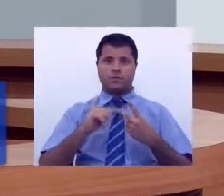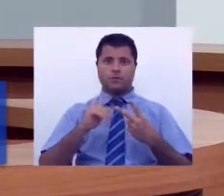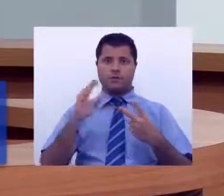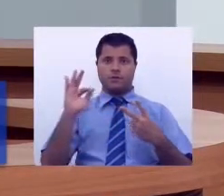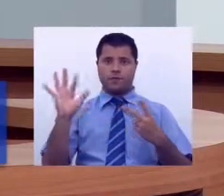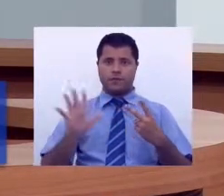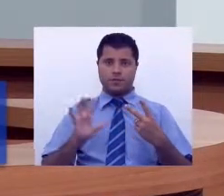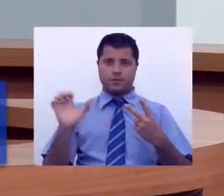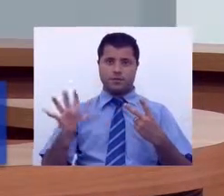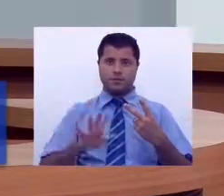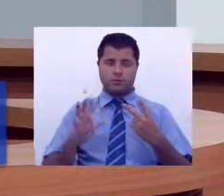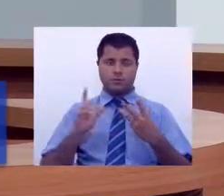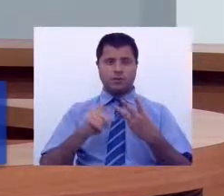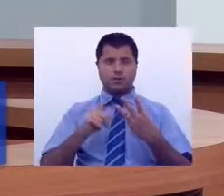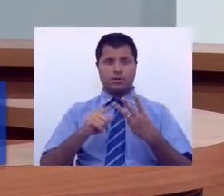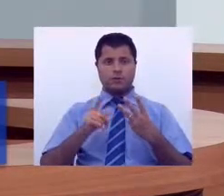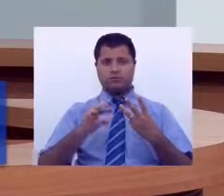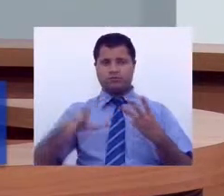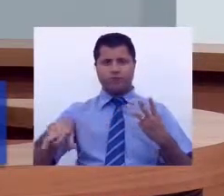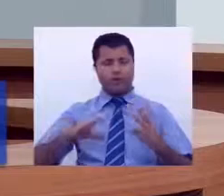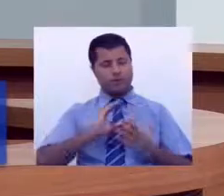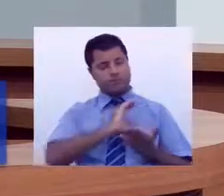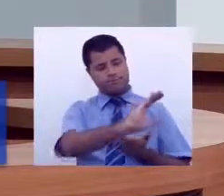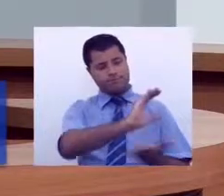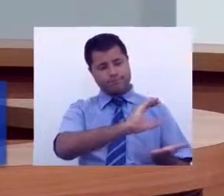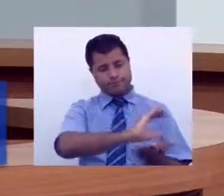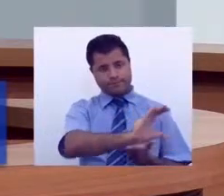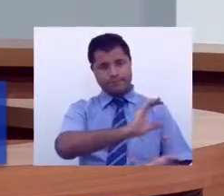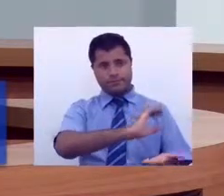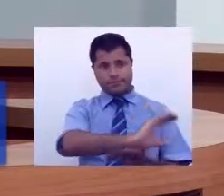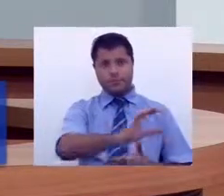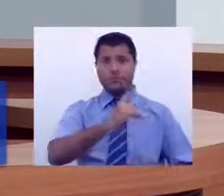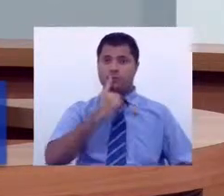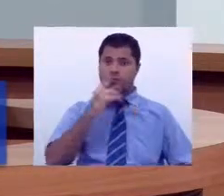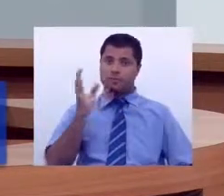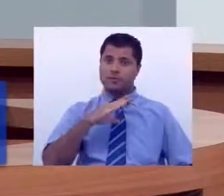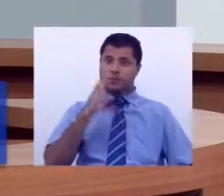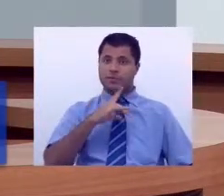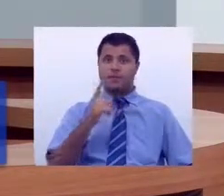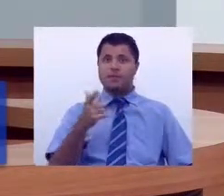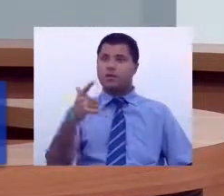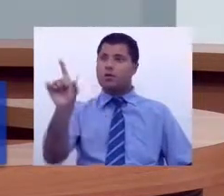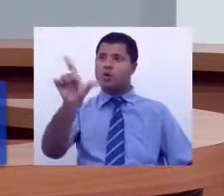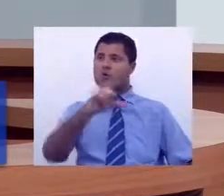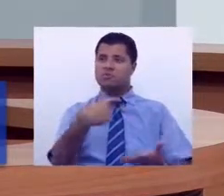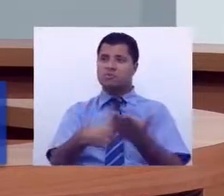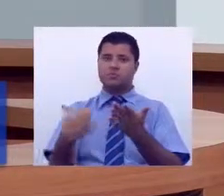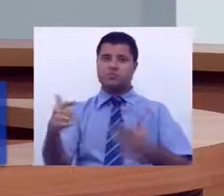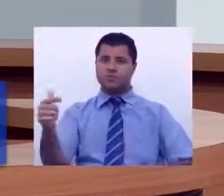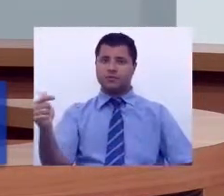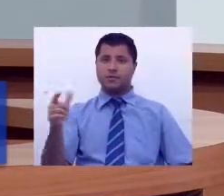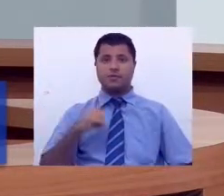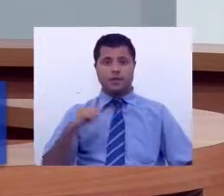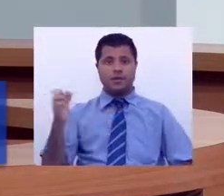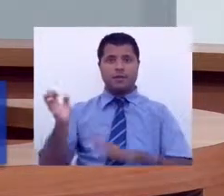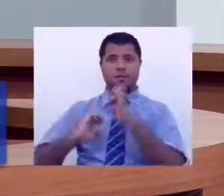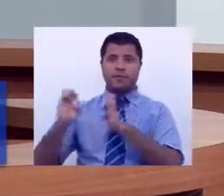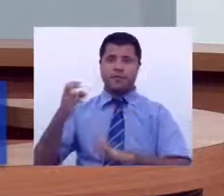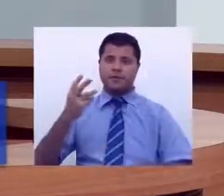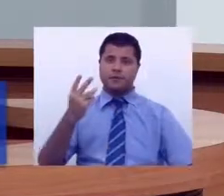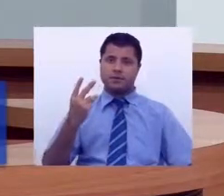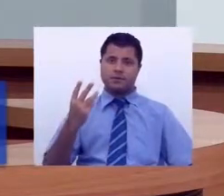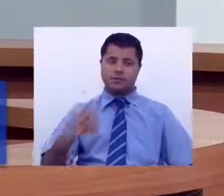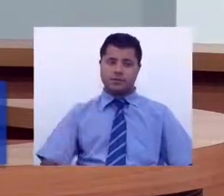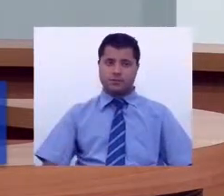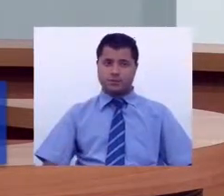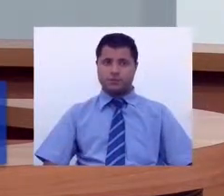Hospital Pimentas também não acerta com ninguém e tem empresa terceirizada lá. Eu não sei, já recebi aí algumas denúncias, vou até passar